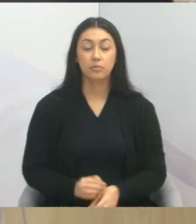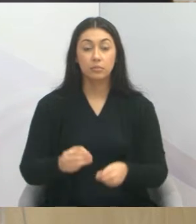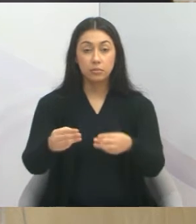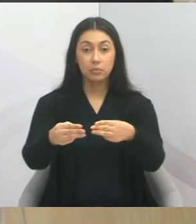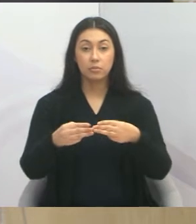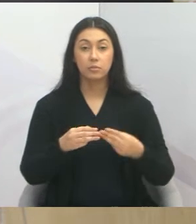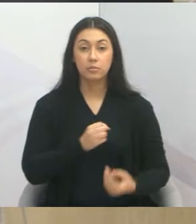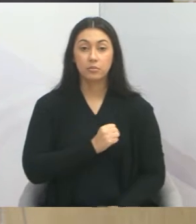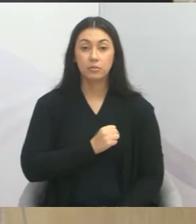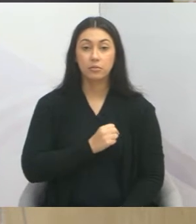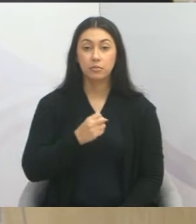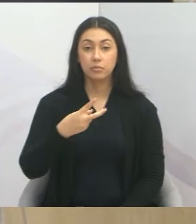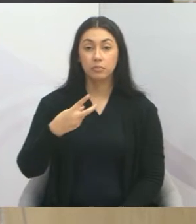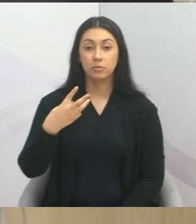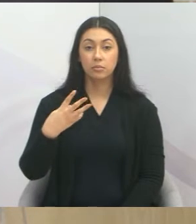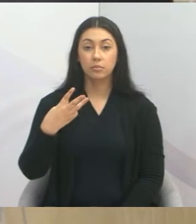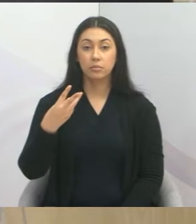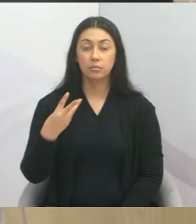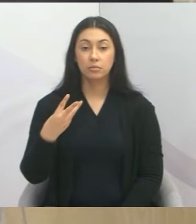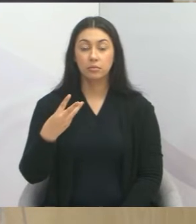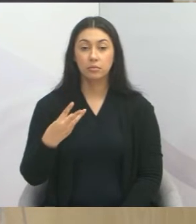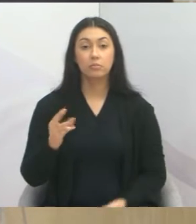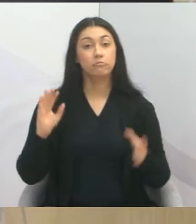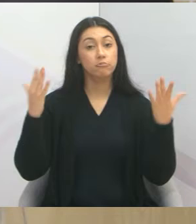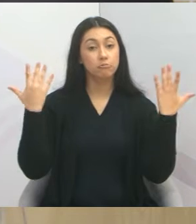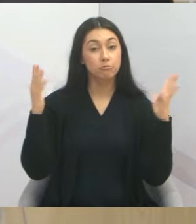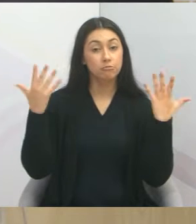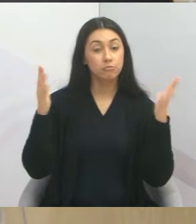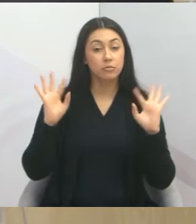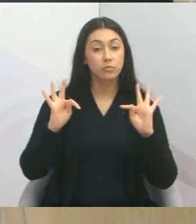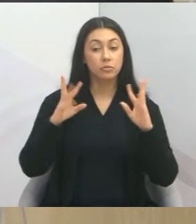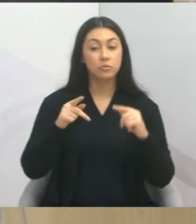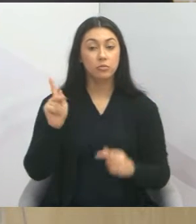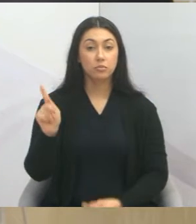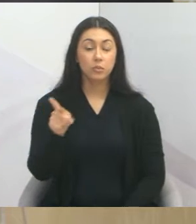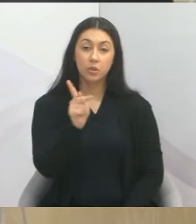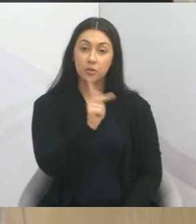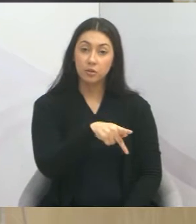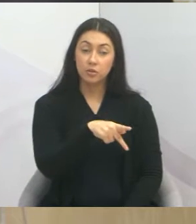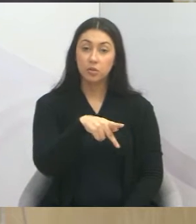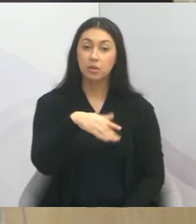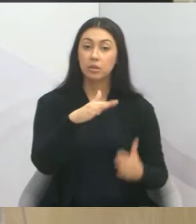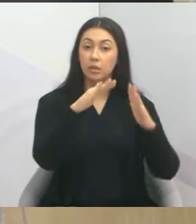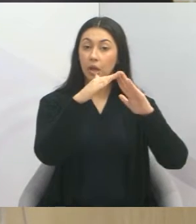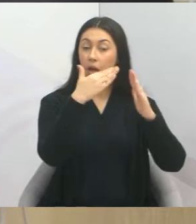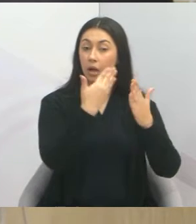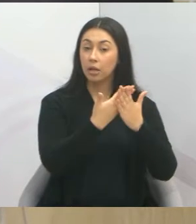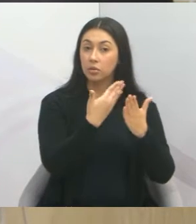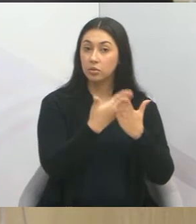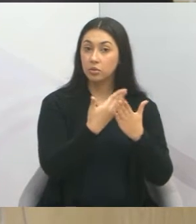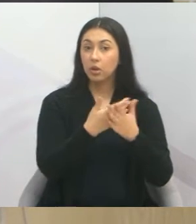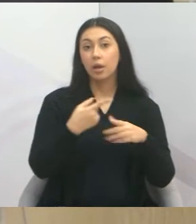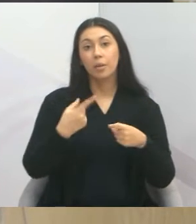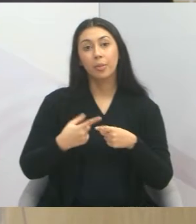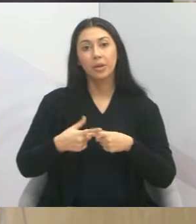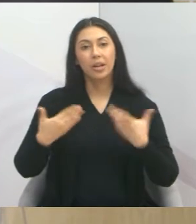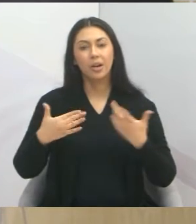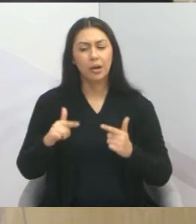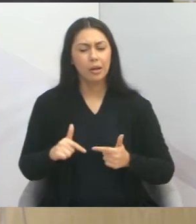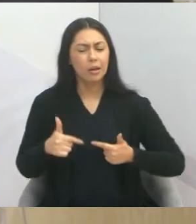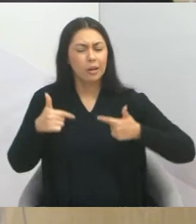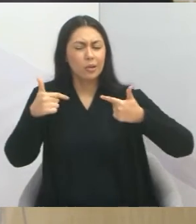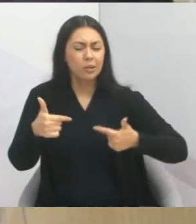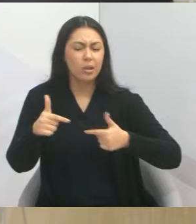a Moção 243 Moção congratulatória os professores da rede pública e particulares Por estarem na linha de frente